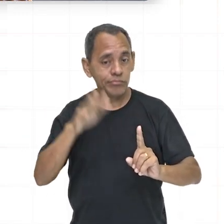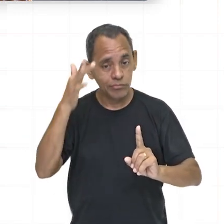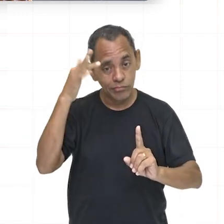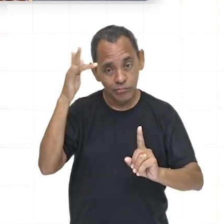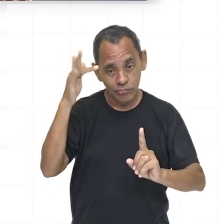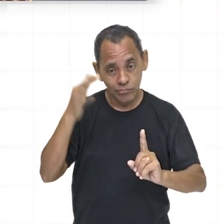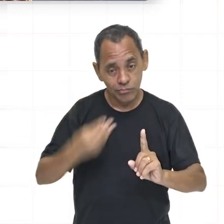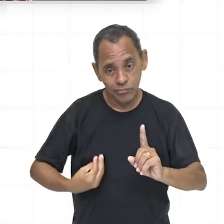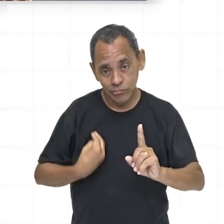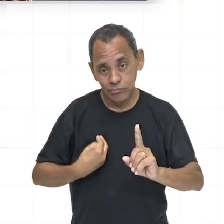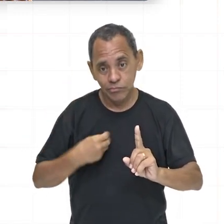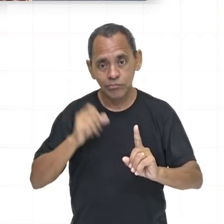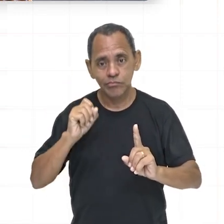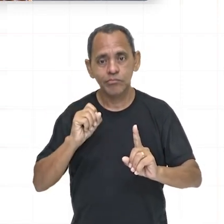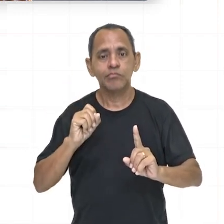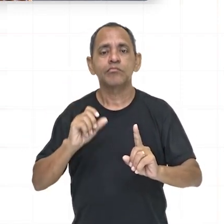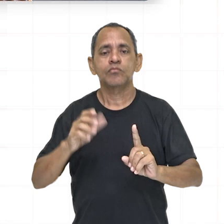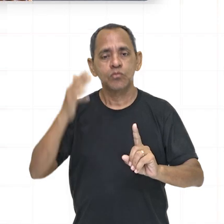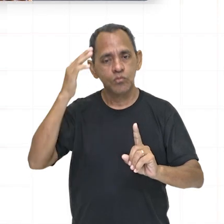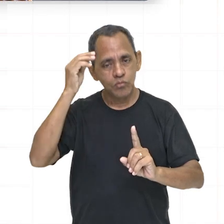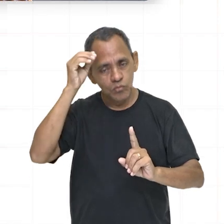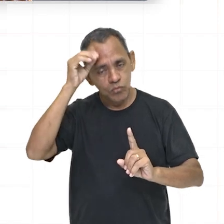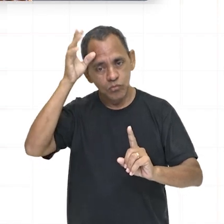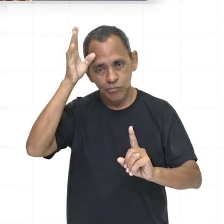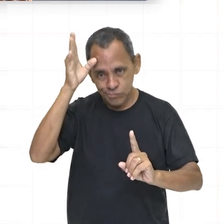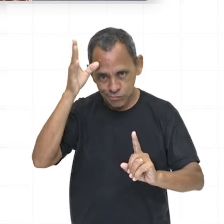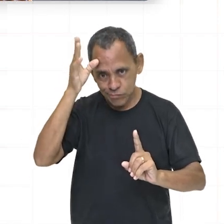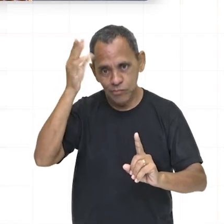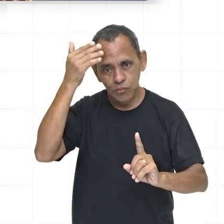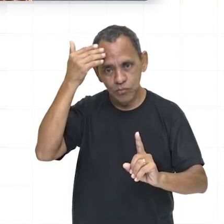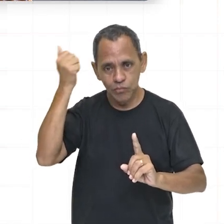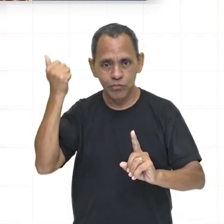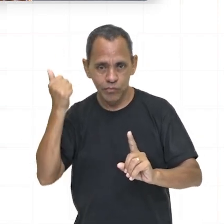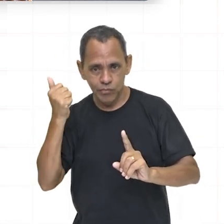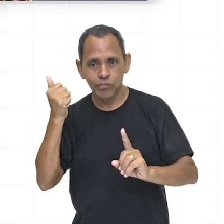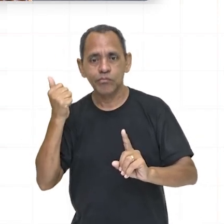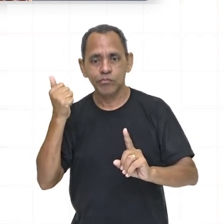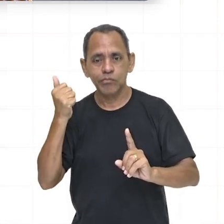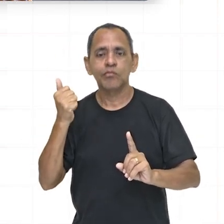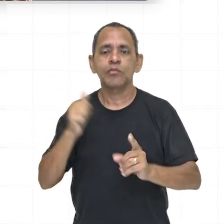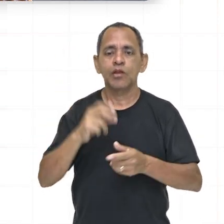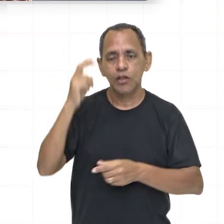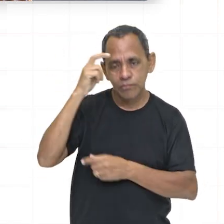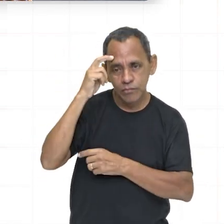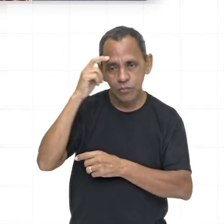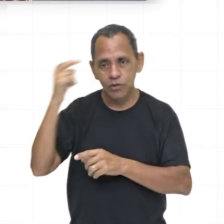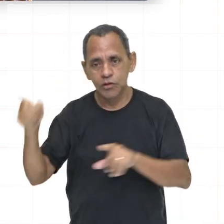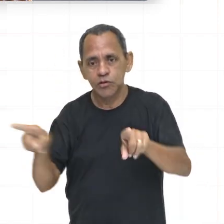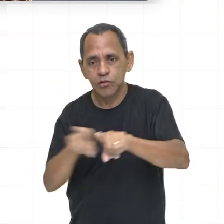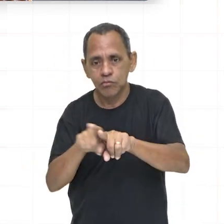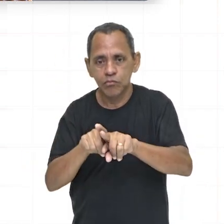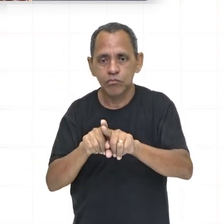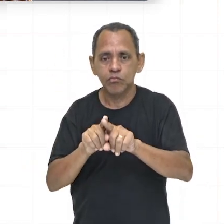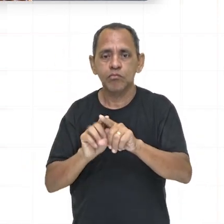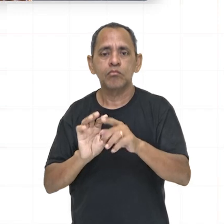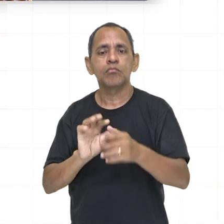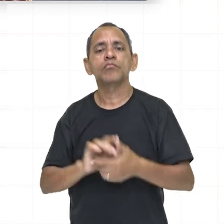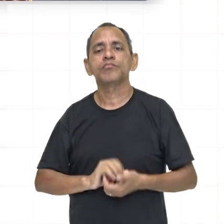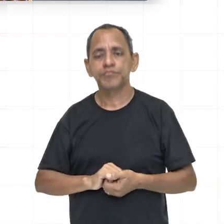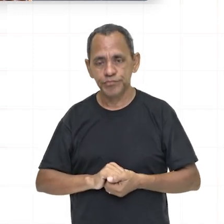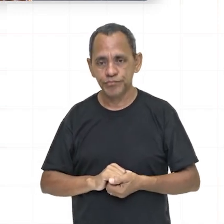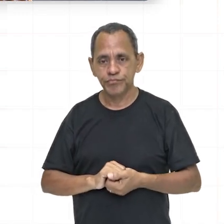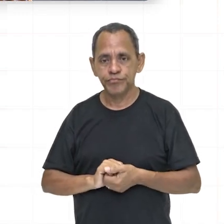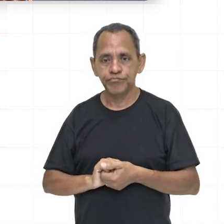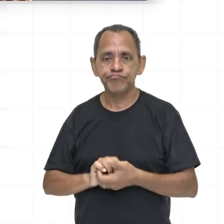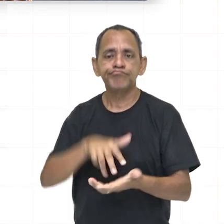vida na qual o conhecimento, sabedoria e intelecto têm um grande destaque e seus seguidores